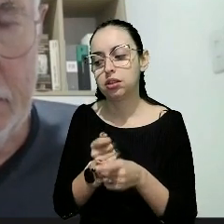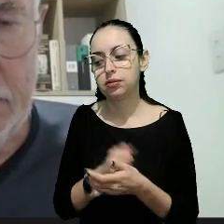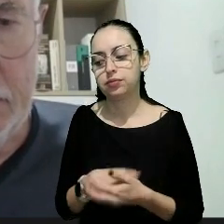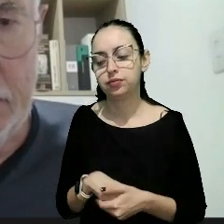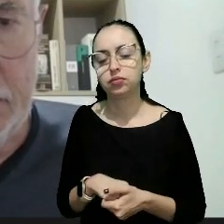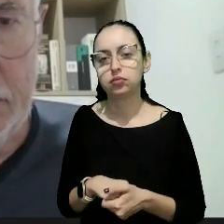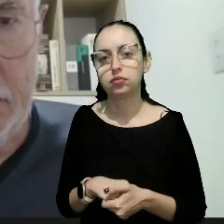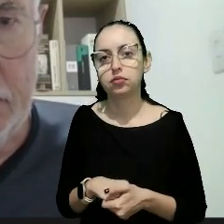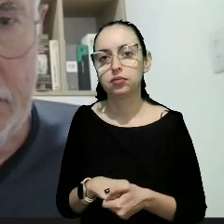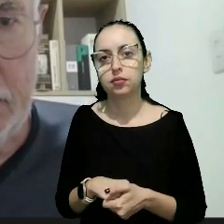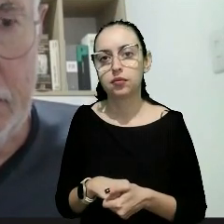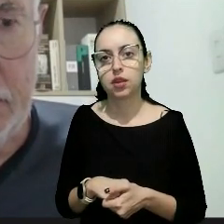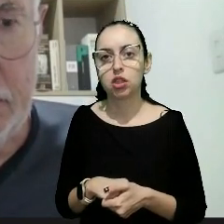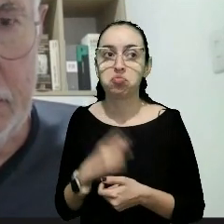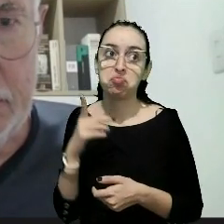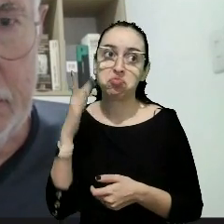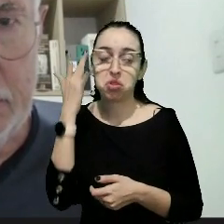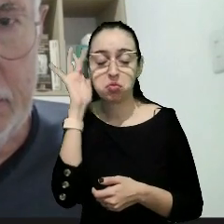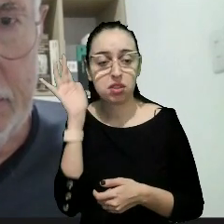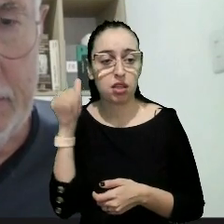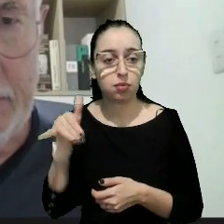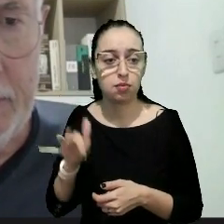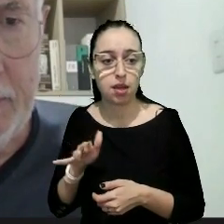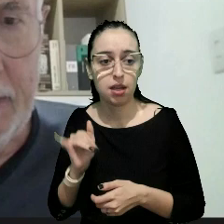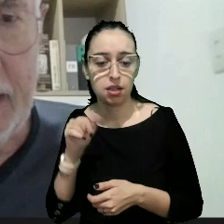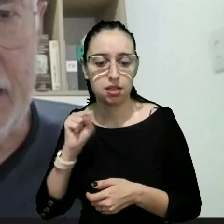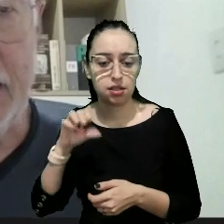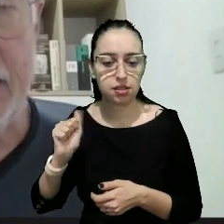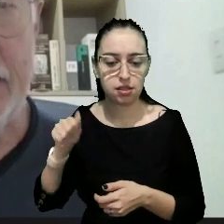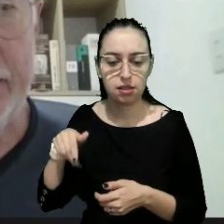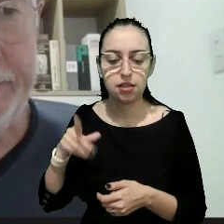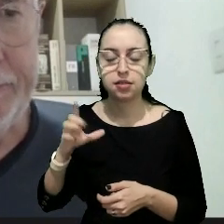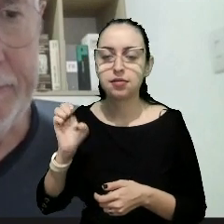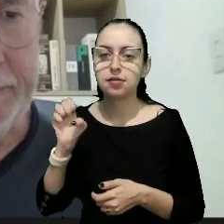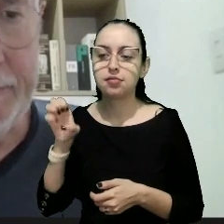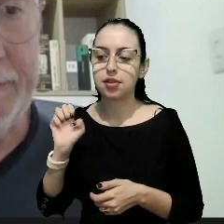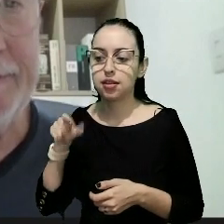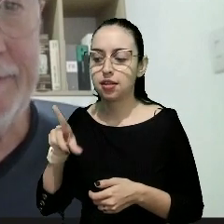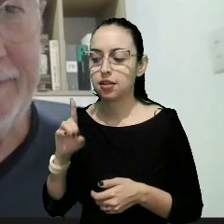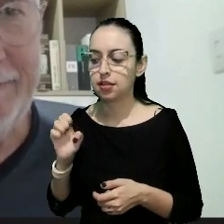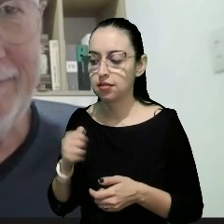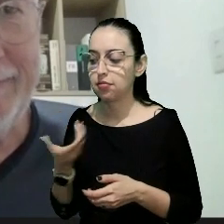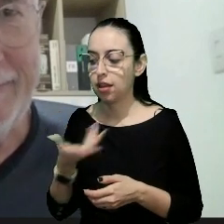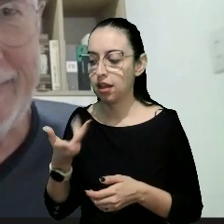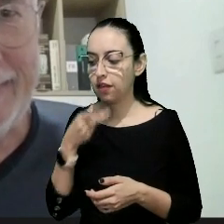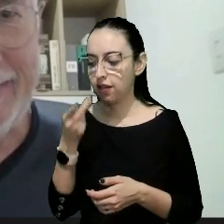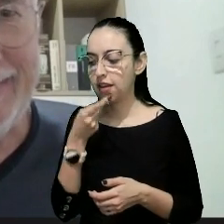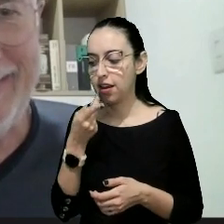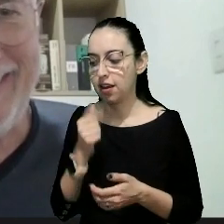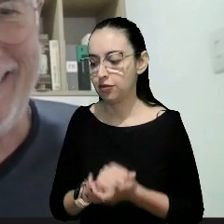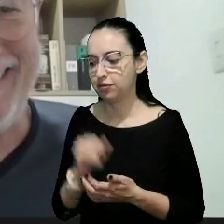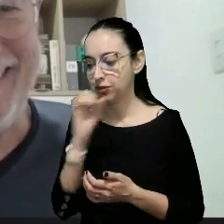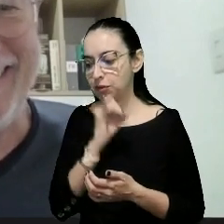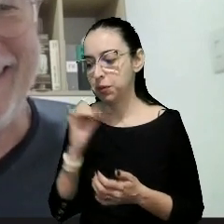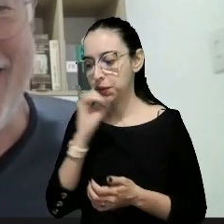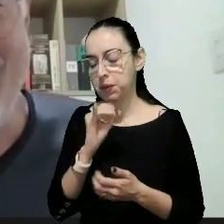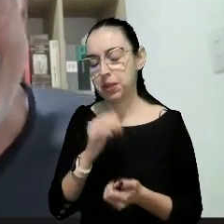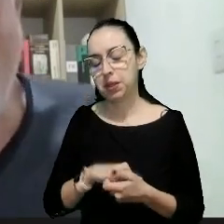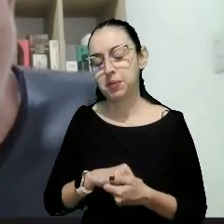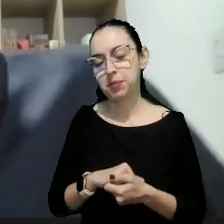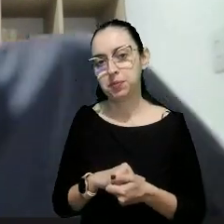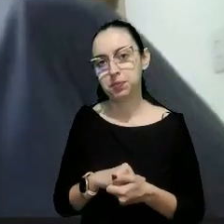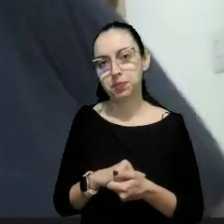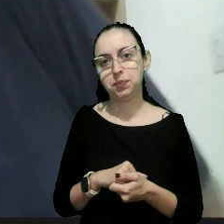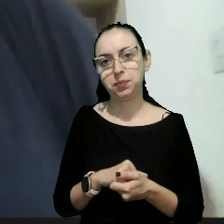alguma pergunta. Não sei se a doutora Marisa e o doutor Cedenho, que já estão lá, bem aqui no destaque, se já não querem falar